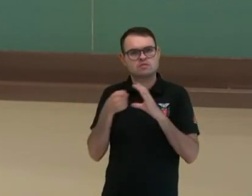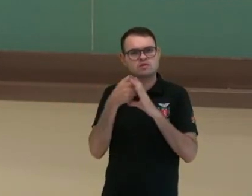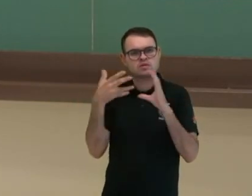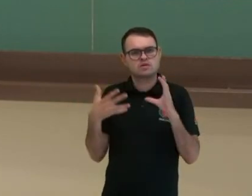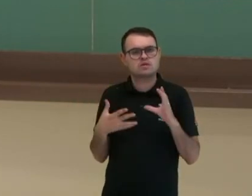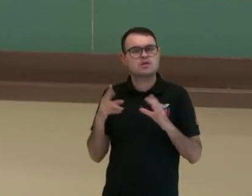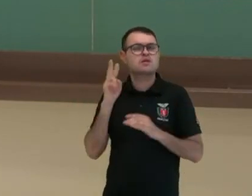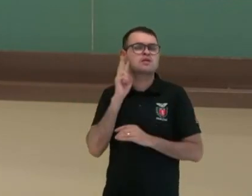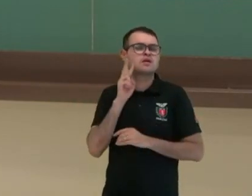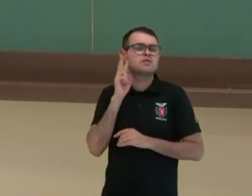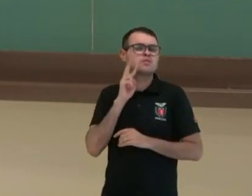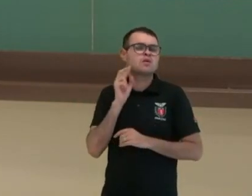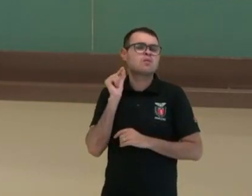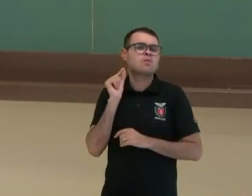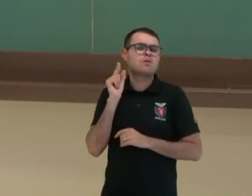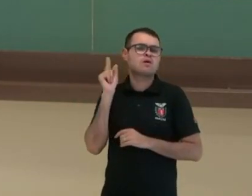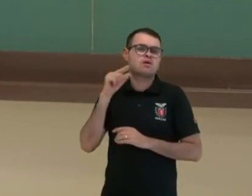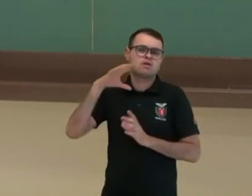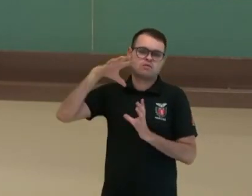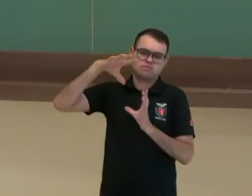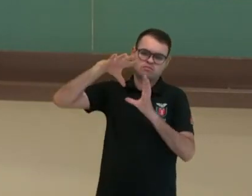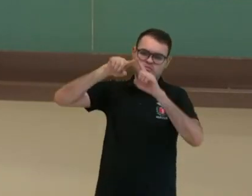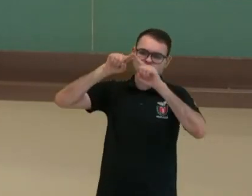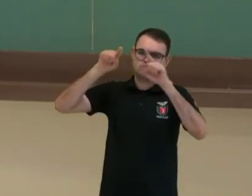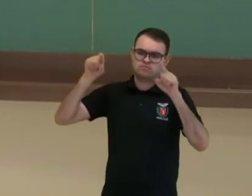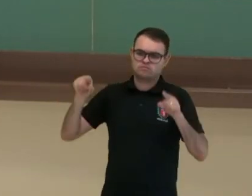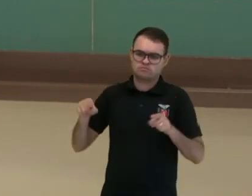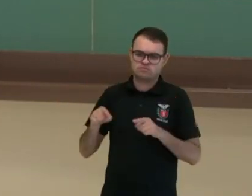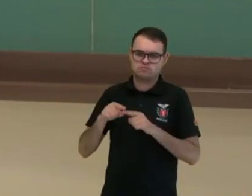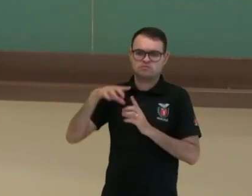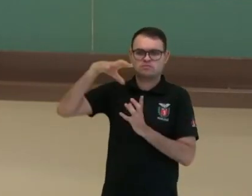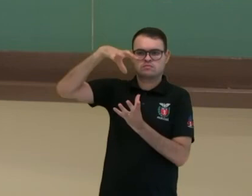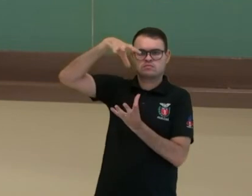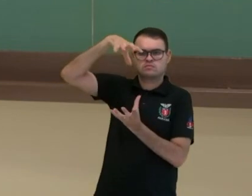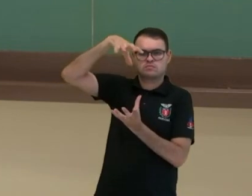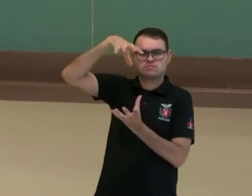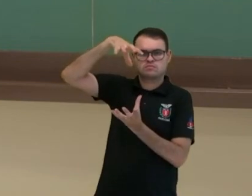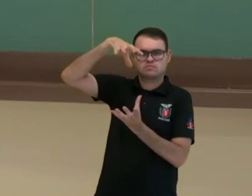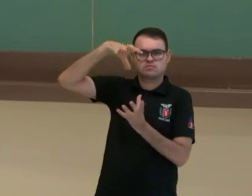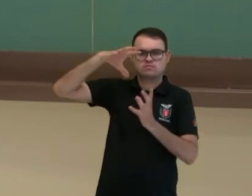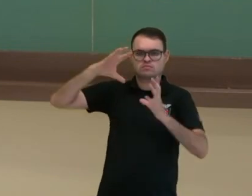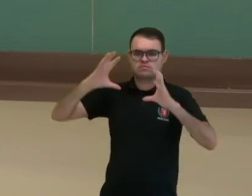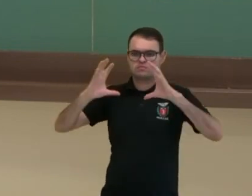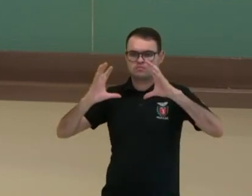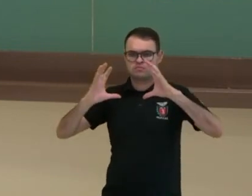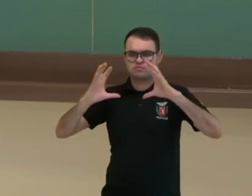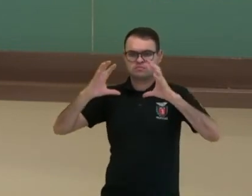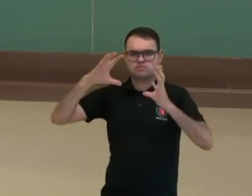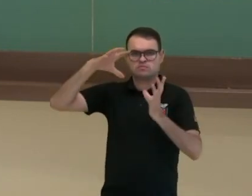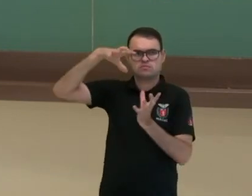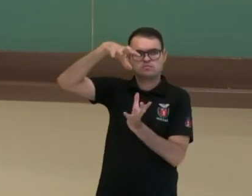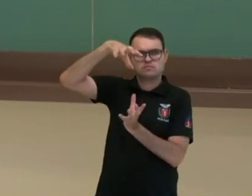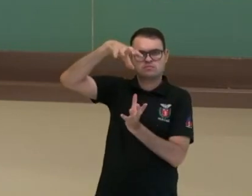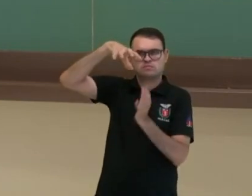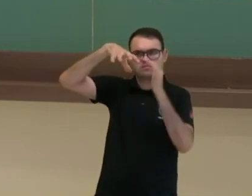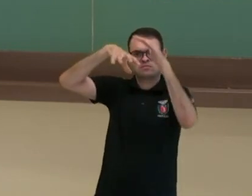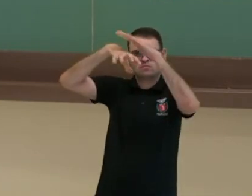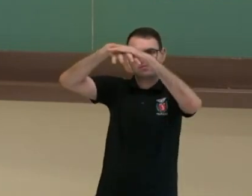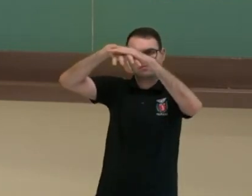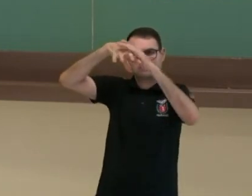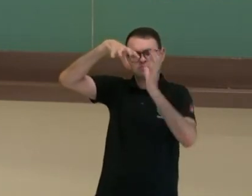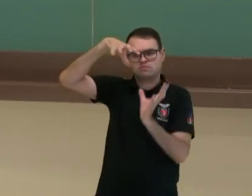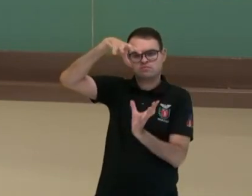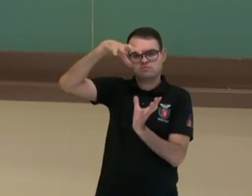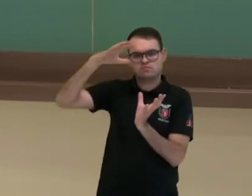que lembra uma esfera. O formato é geóide. Tanto no Polo Norte quanto